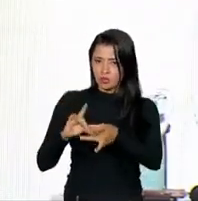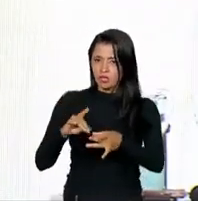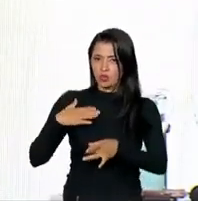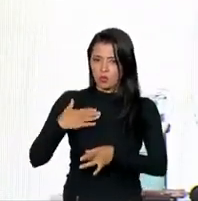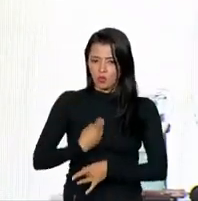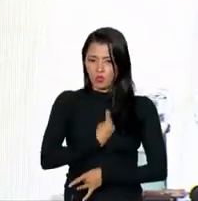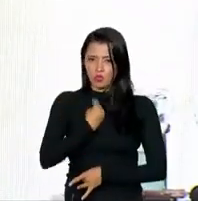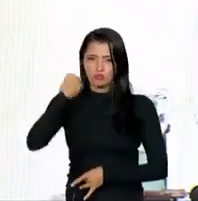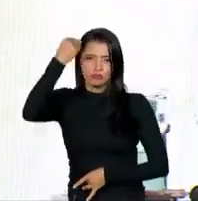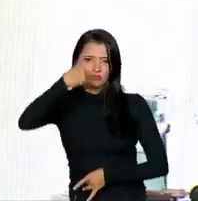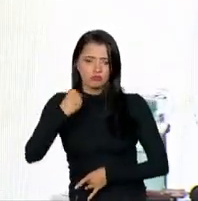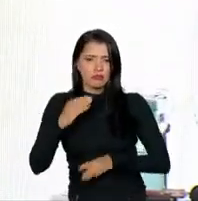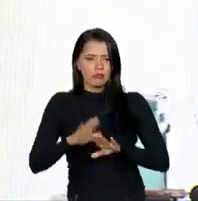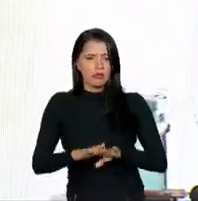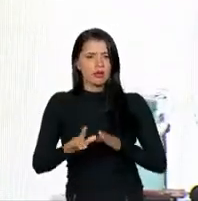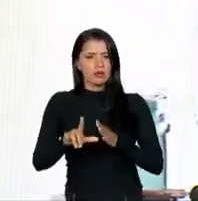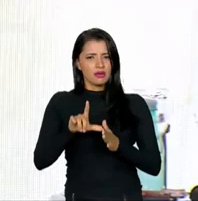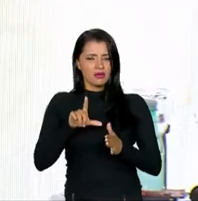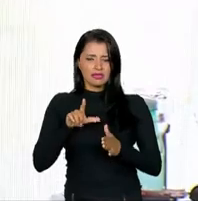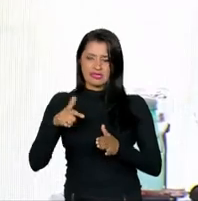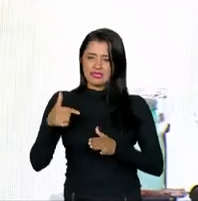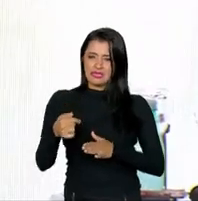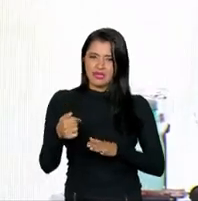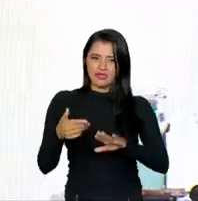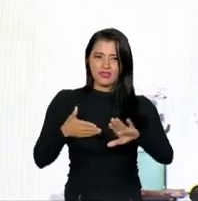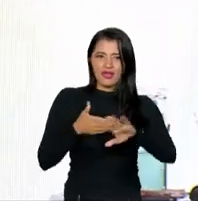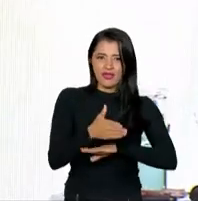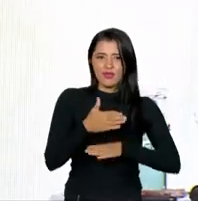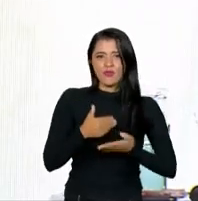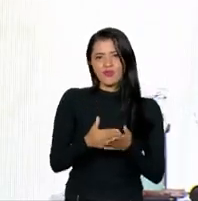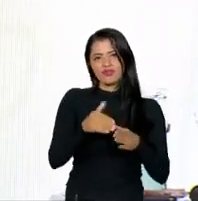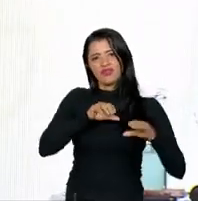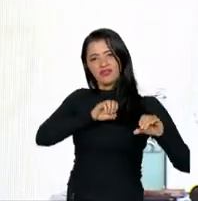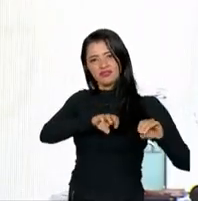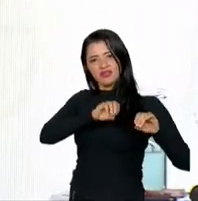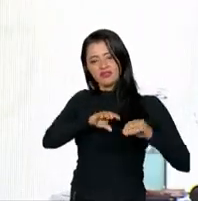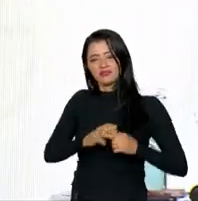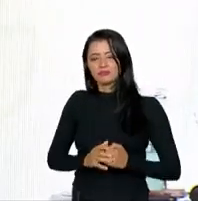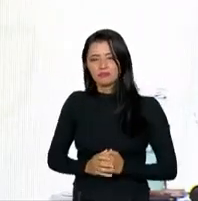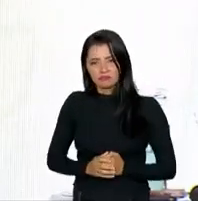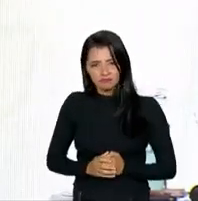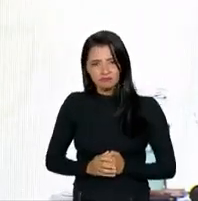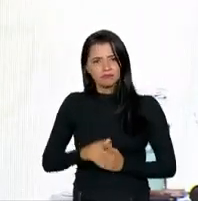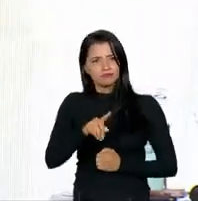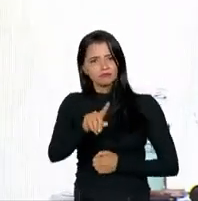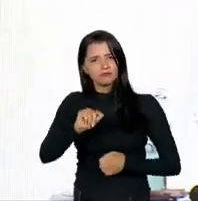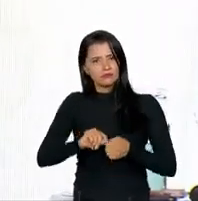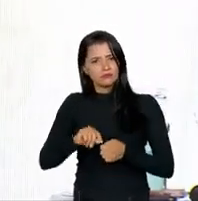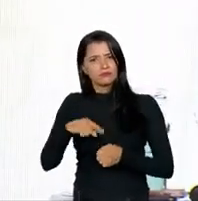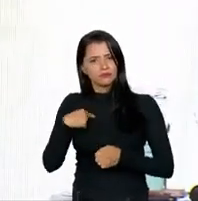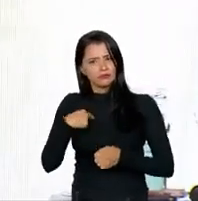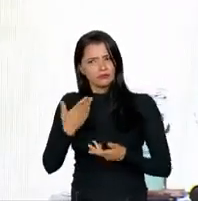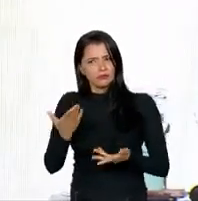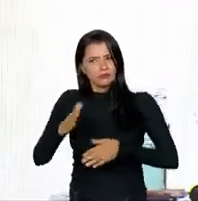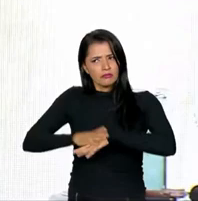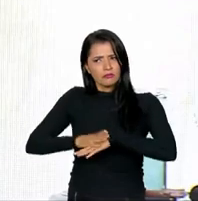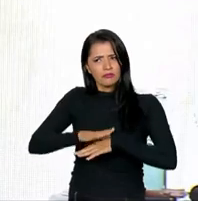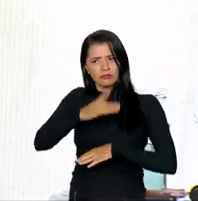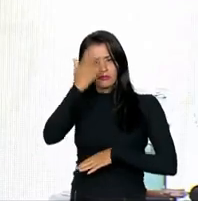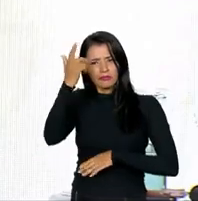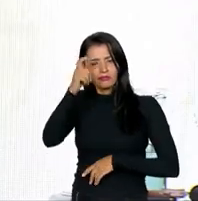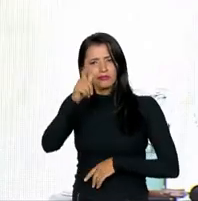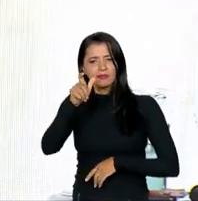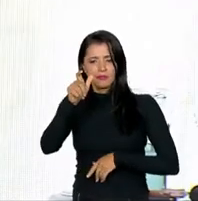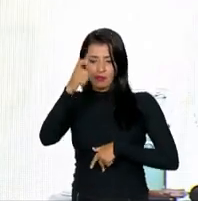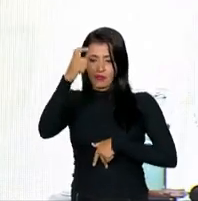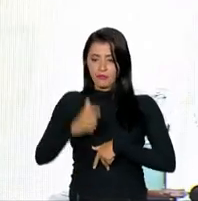eu nunca tinha dado aula até os meus 17 anos, até eu ir morar fora. E aquilo fez com que eu virasse o meu próprio sujeito